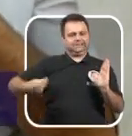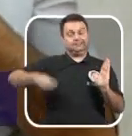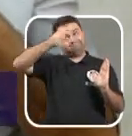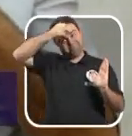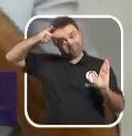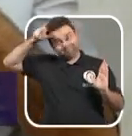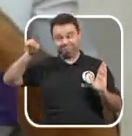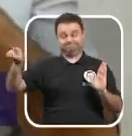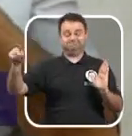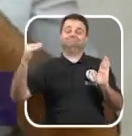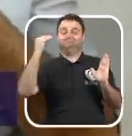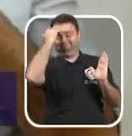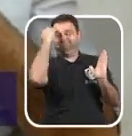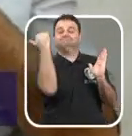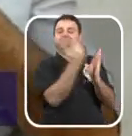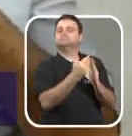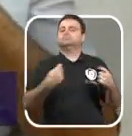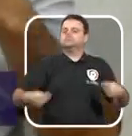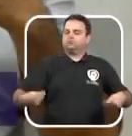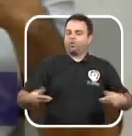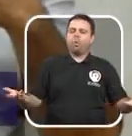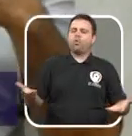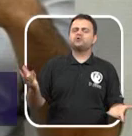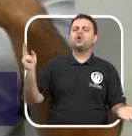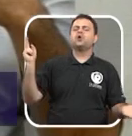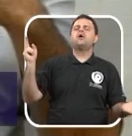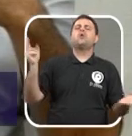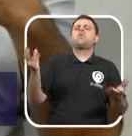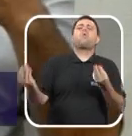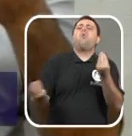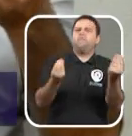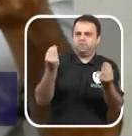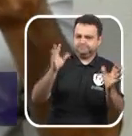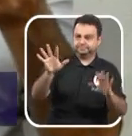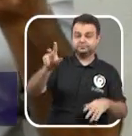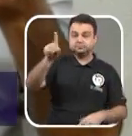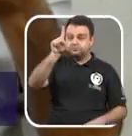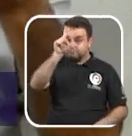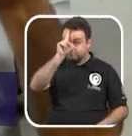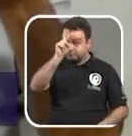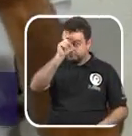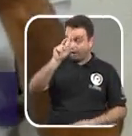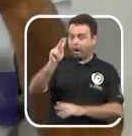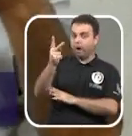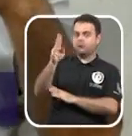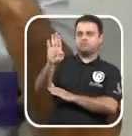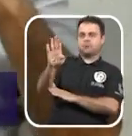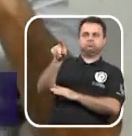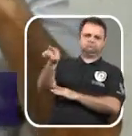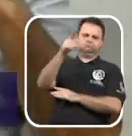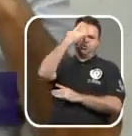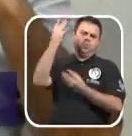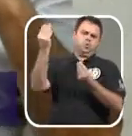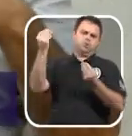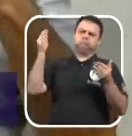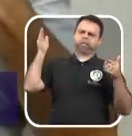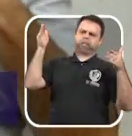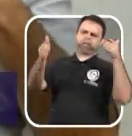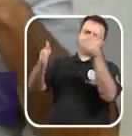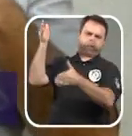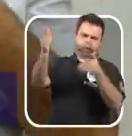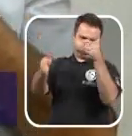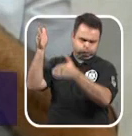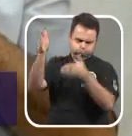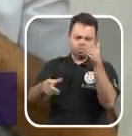O que acontece hoje? O hospital de base, ele é referência. Mas, na prática, ele